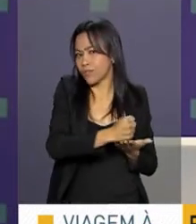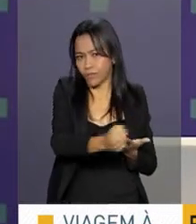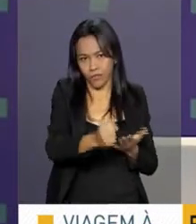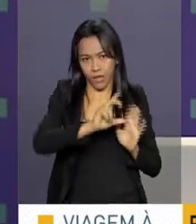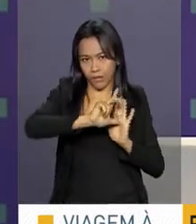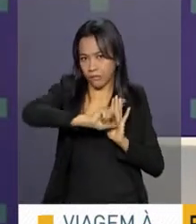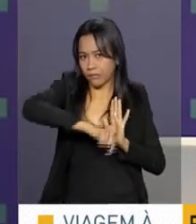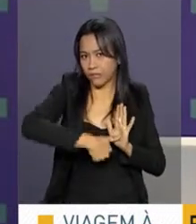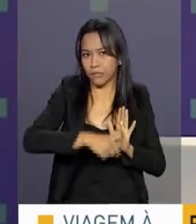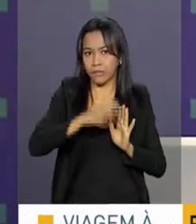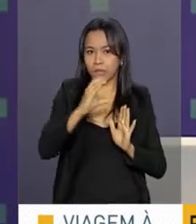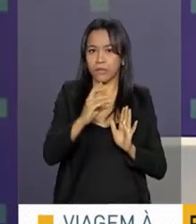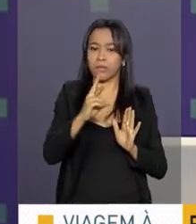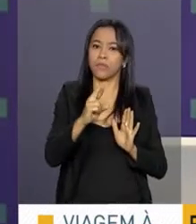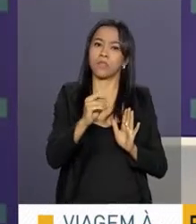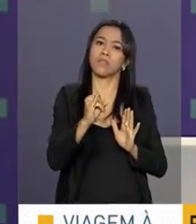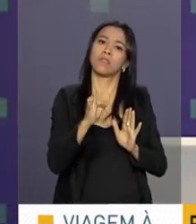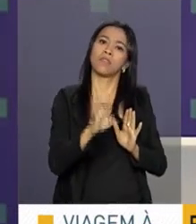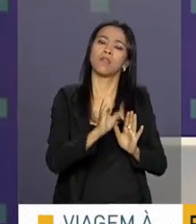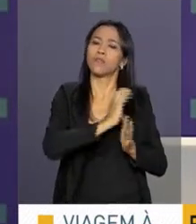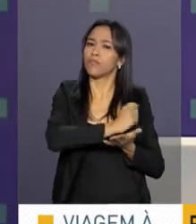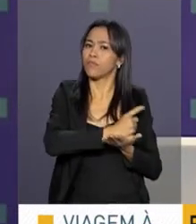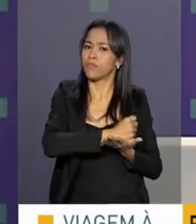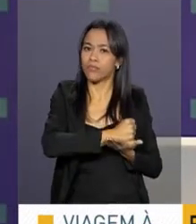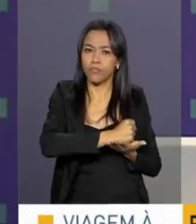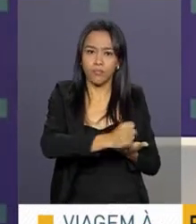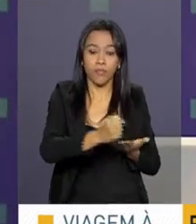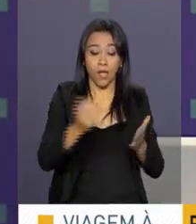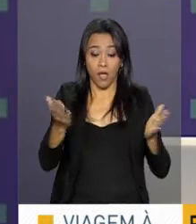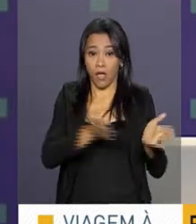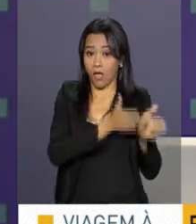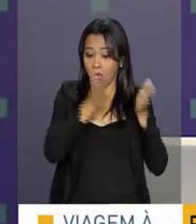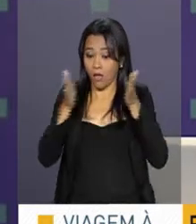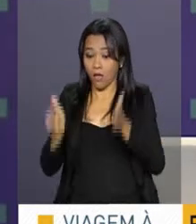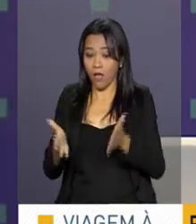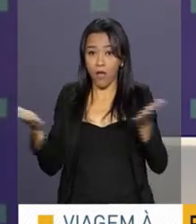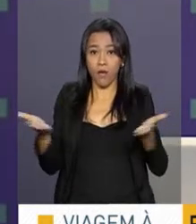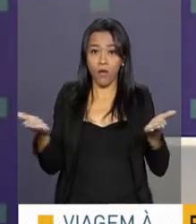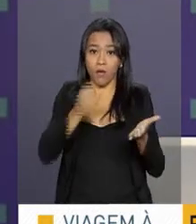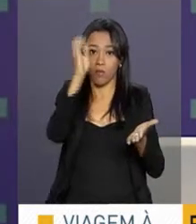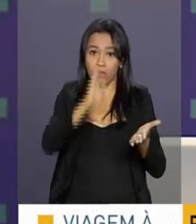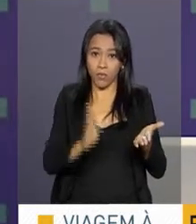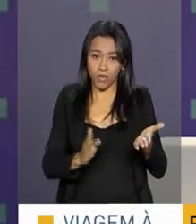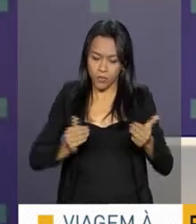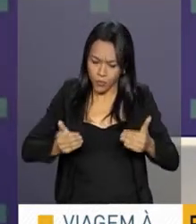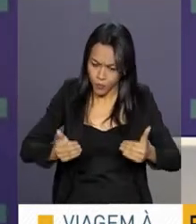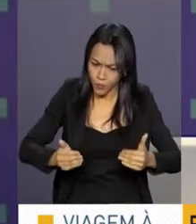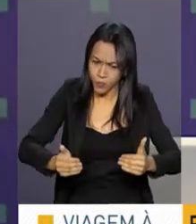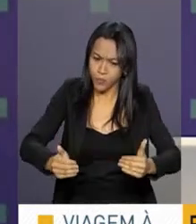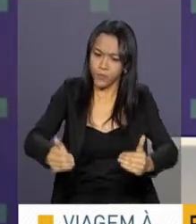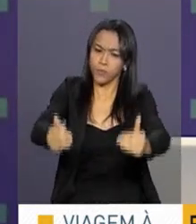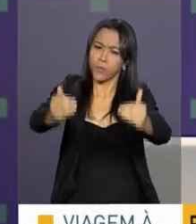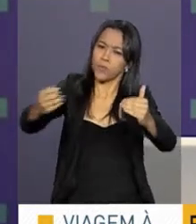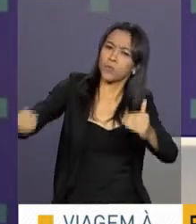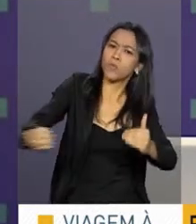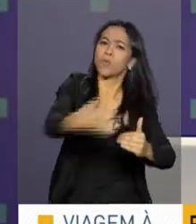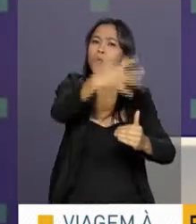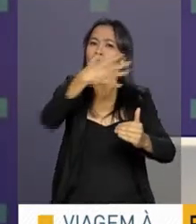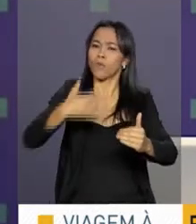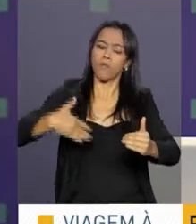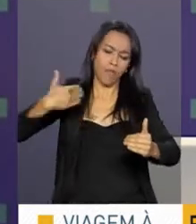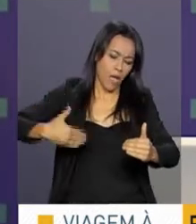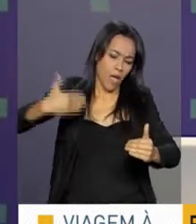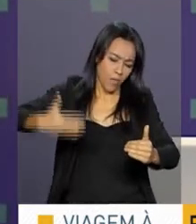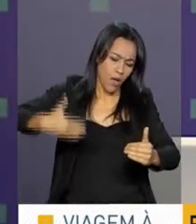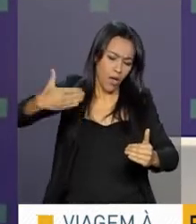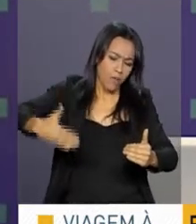Brasil agora se encontra no início de um longo ciclo sustentável de crescimento que perdurará